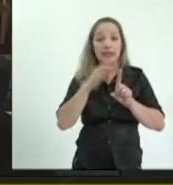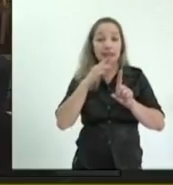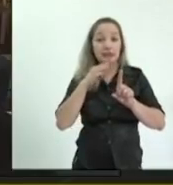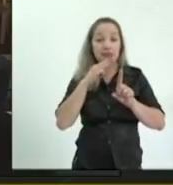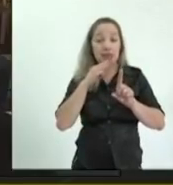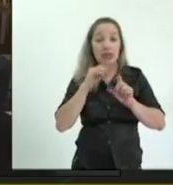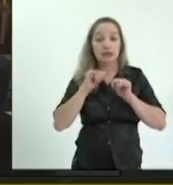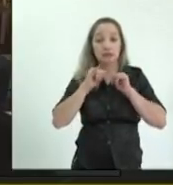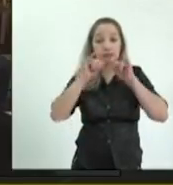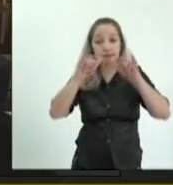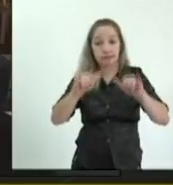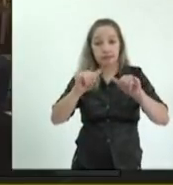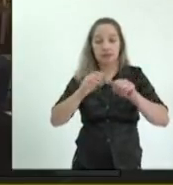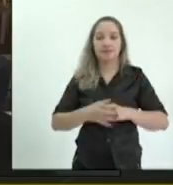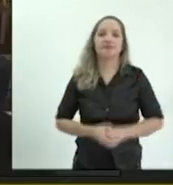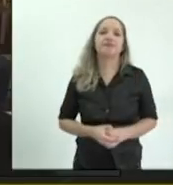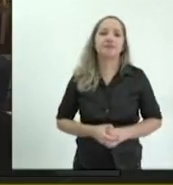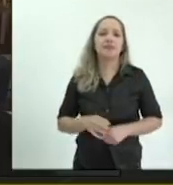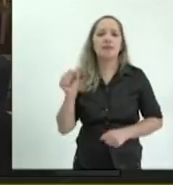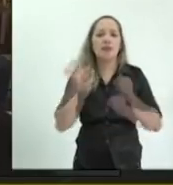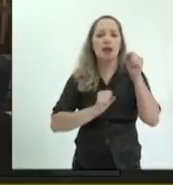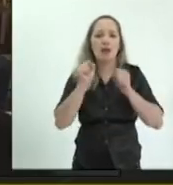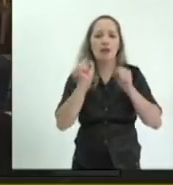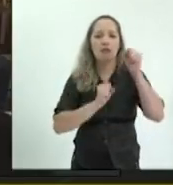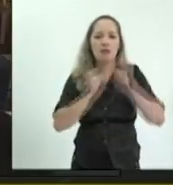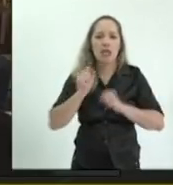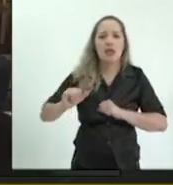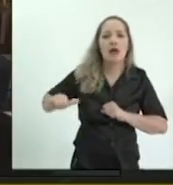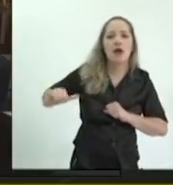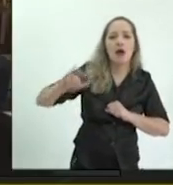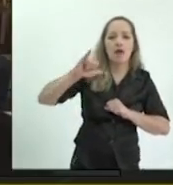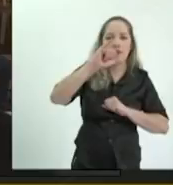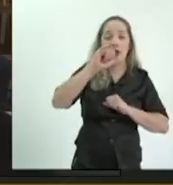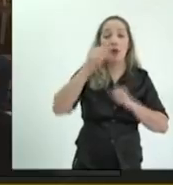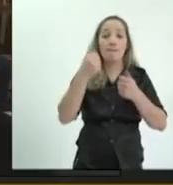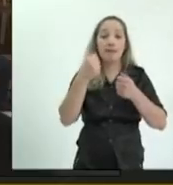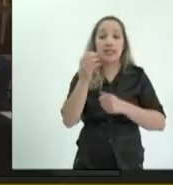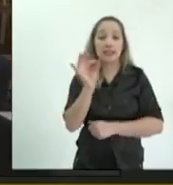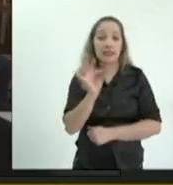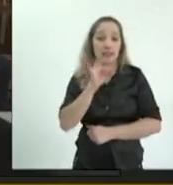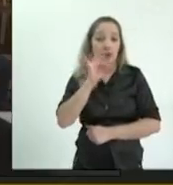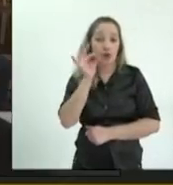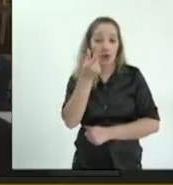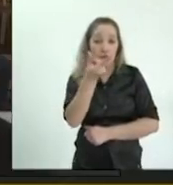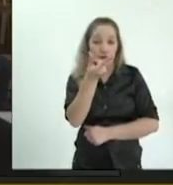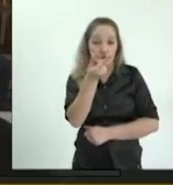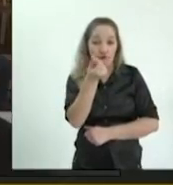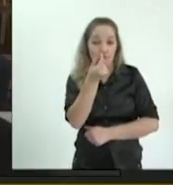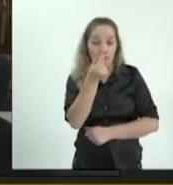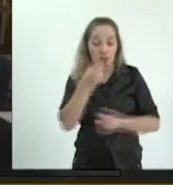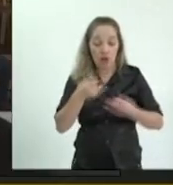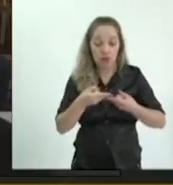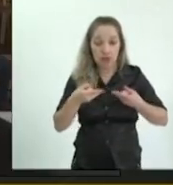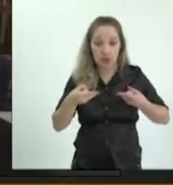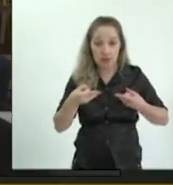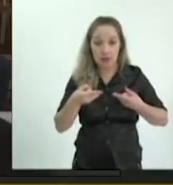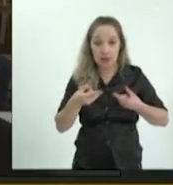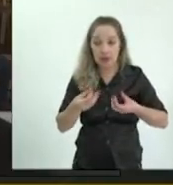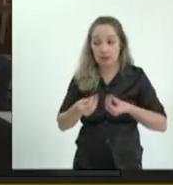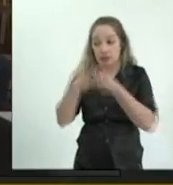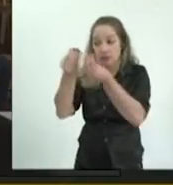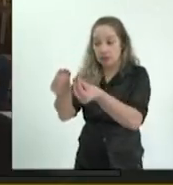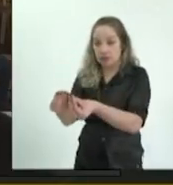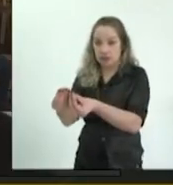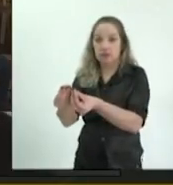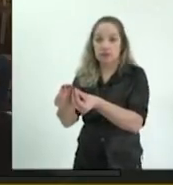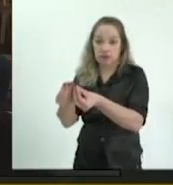precisam reembolsar, tem um prazo de até 12 meses para reembolsar o valor das passagens para os clientes, né? E